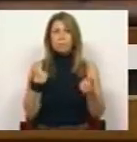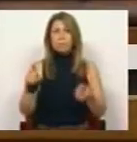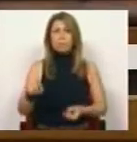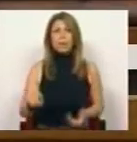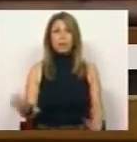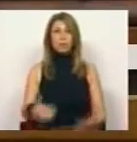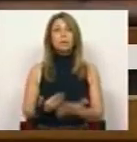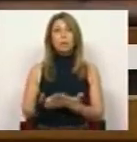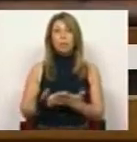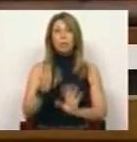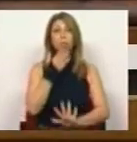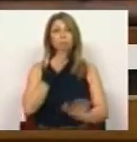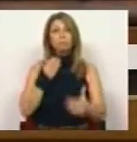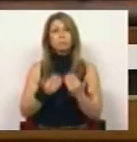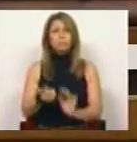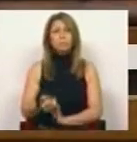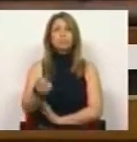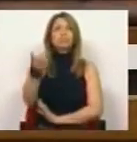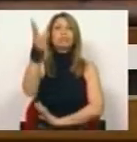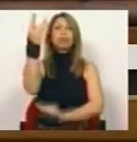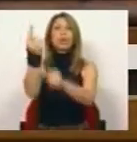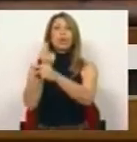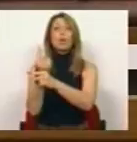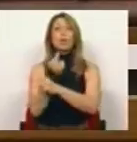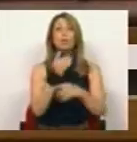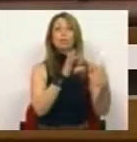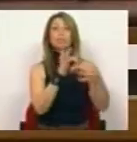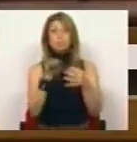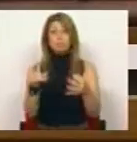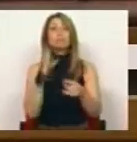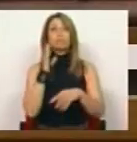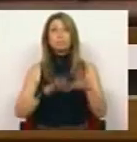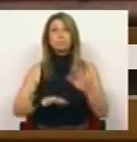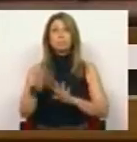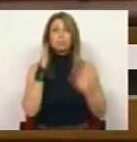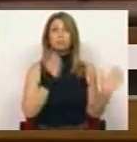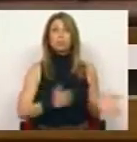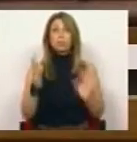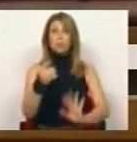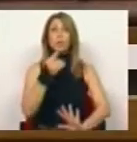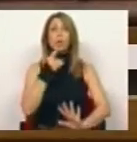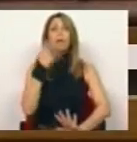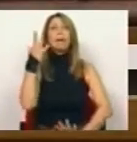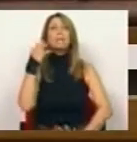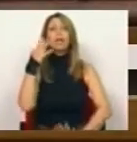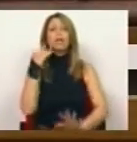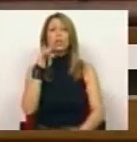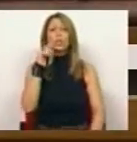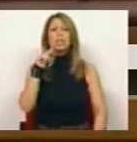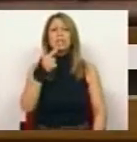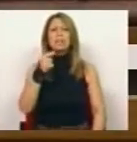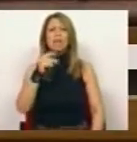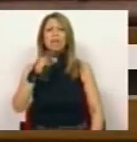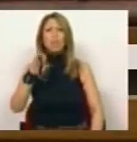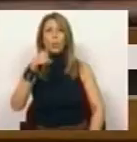um sem número de aplicações, o que levou à produção em massa de plásticos sintéticos à base de petróleo, ocorrida a partir